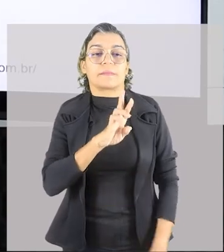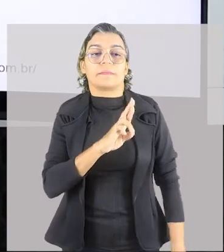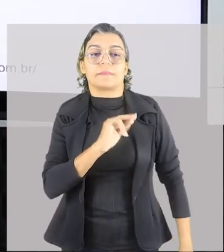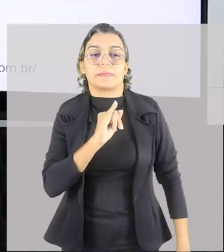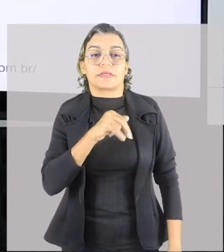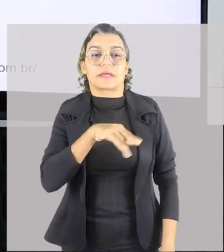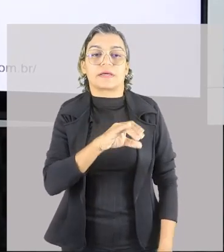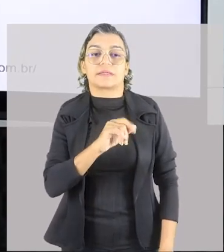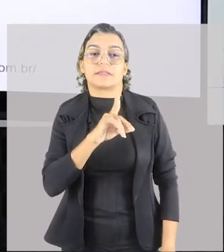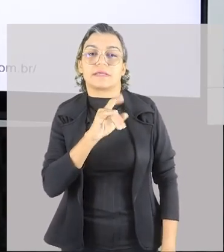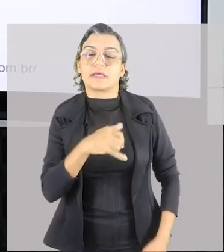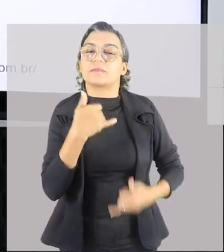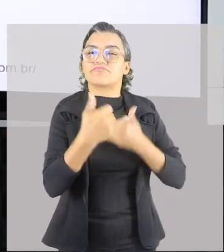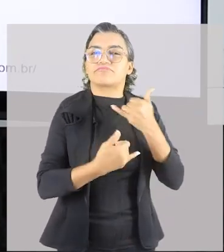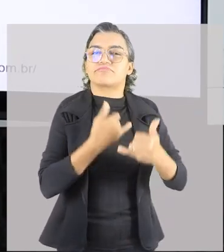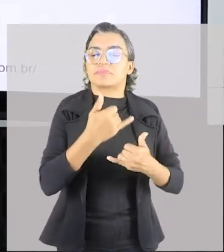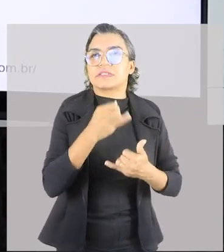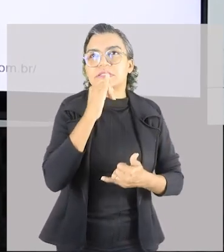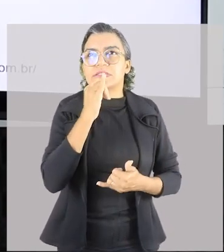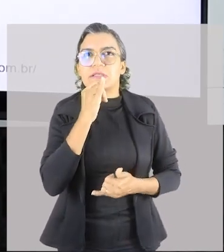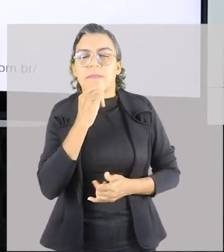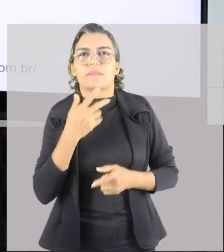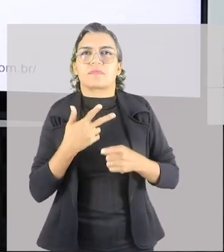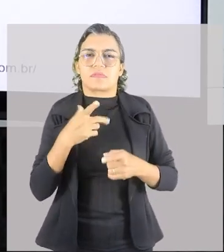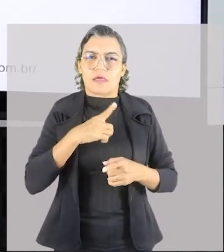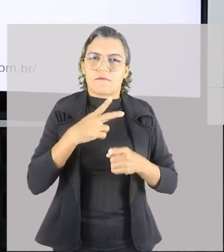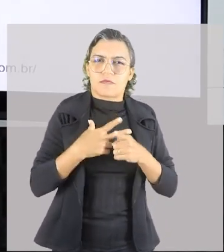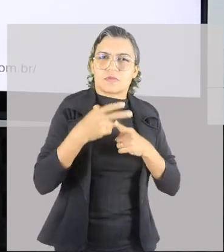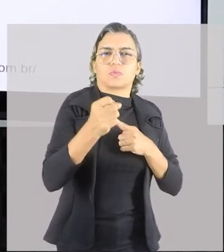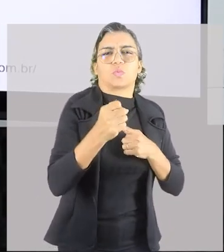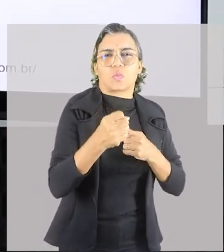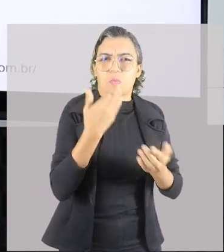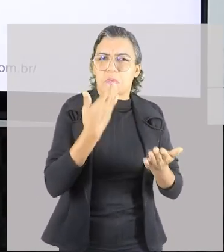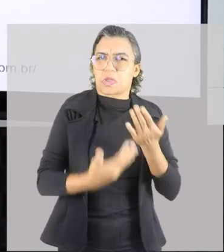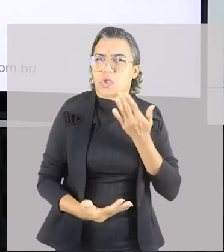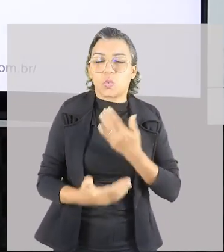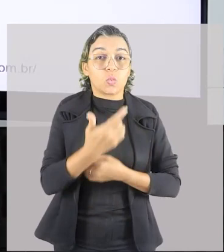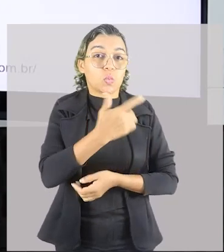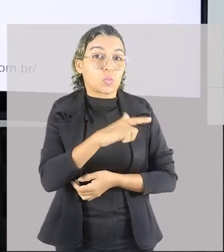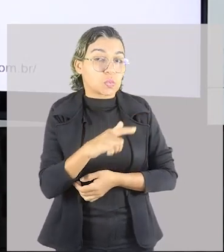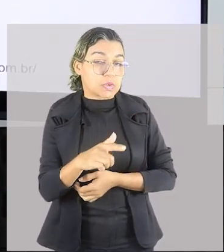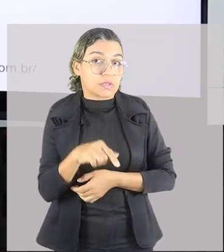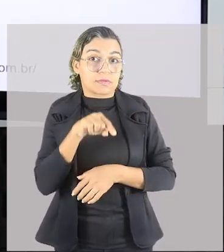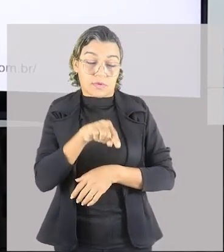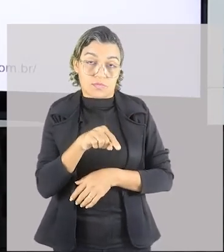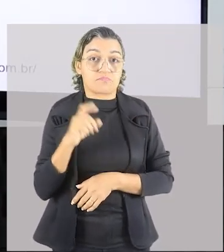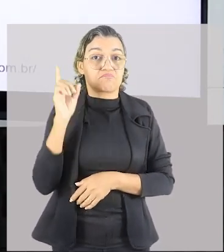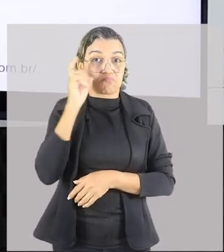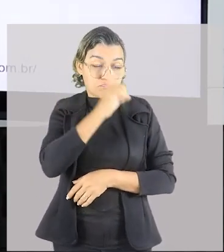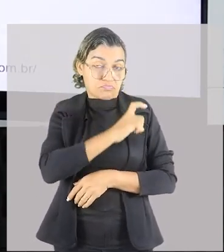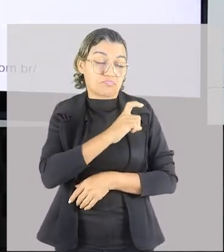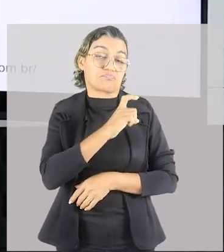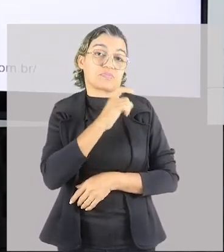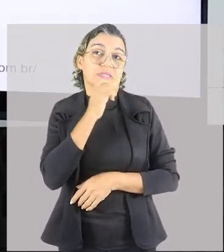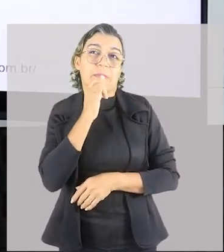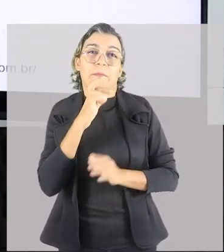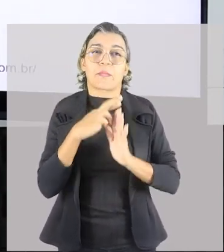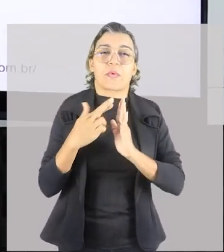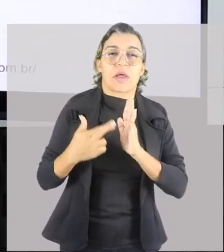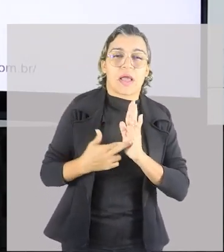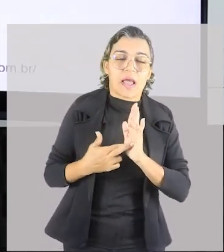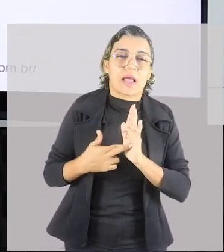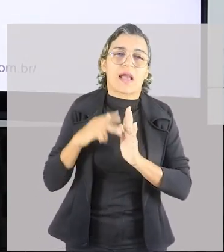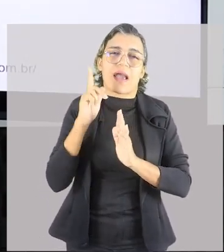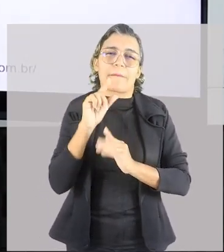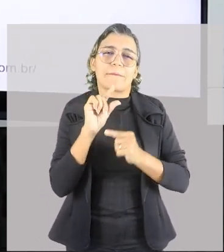o vencedor e o perdedor. Então o nível de complexidade em nível de regras,